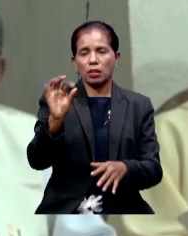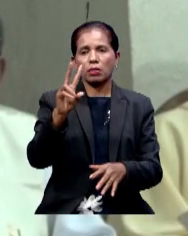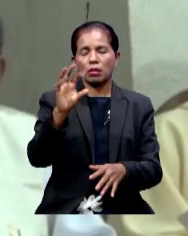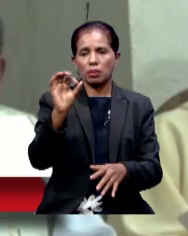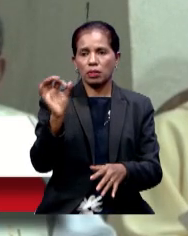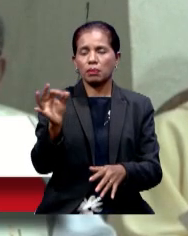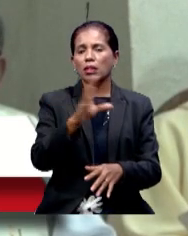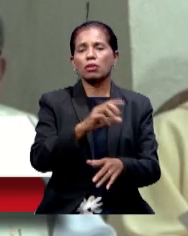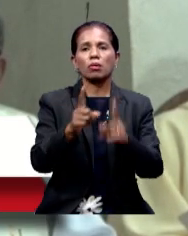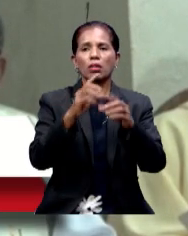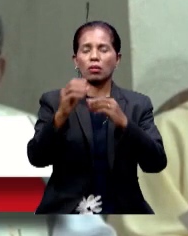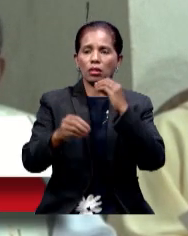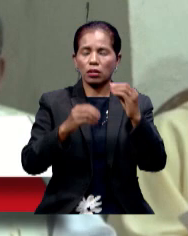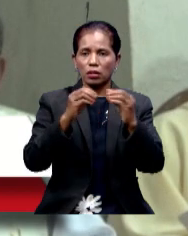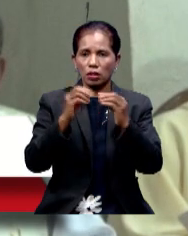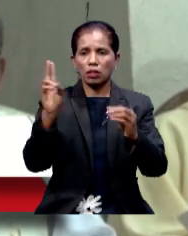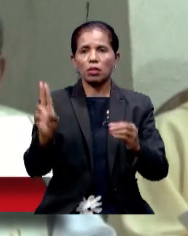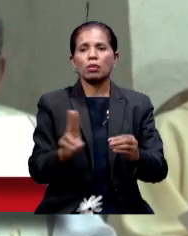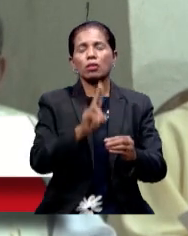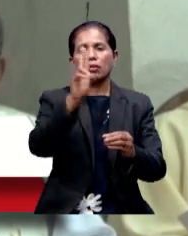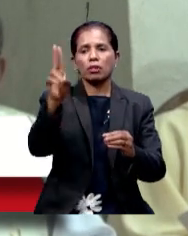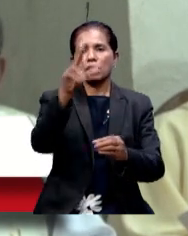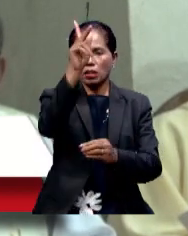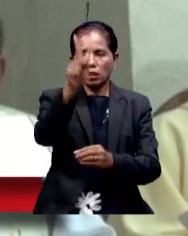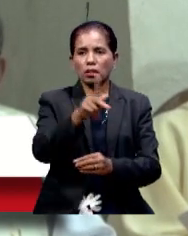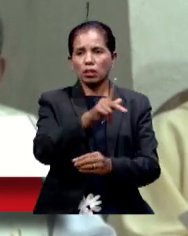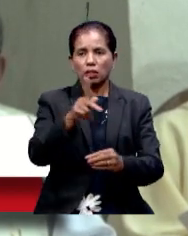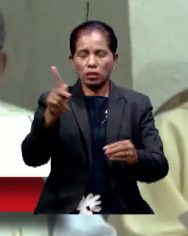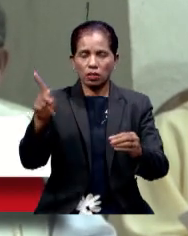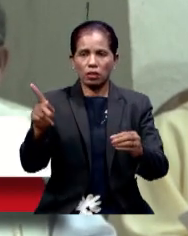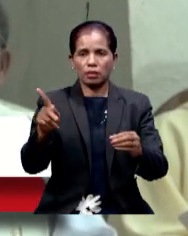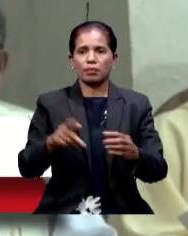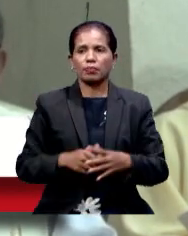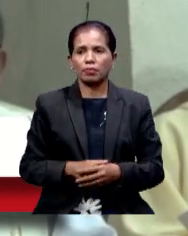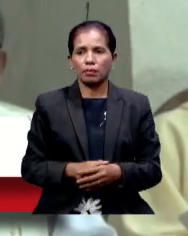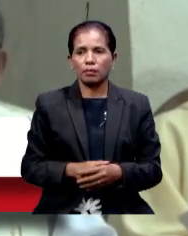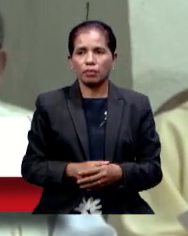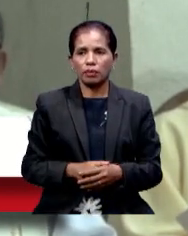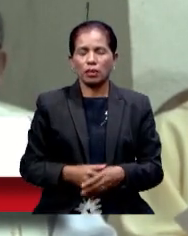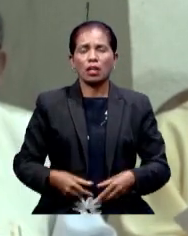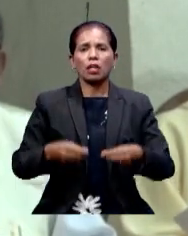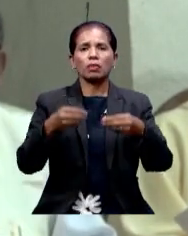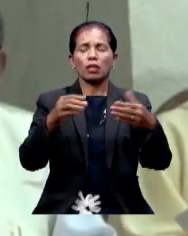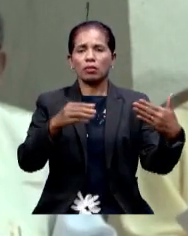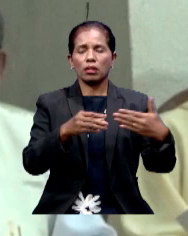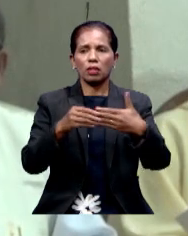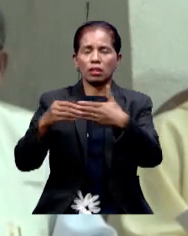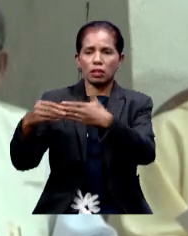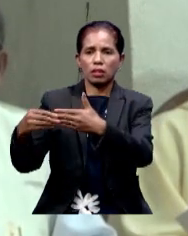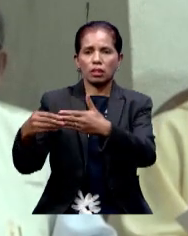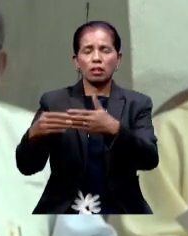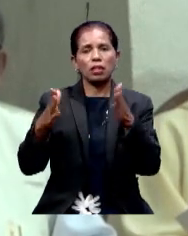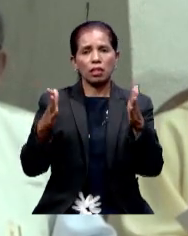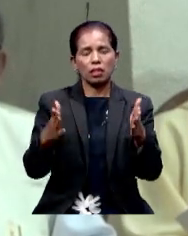2008-2009, atua Colia Universidade Católica de Excelência, a tu forma